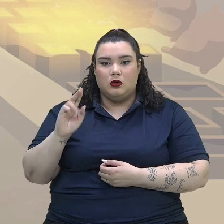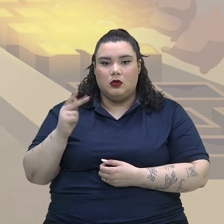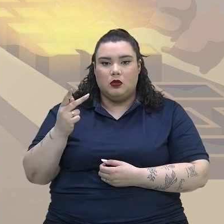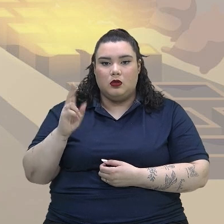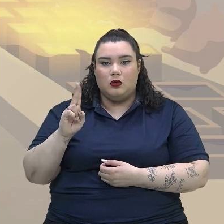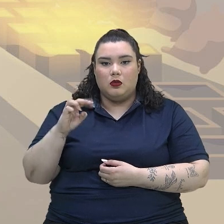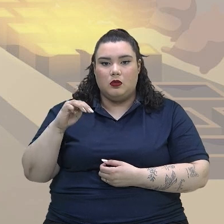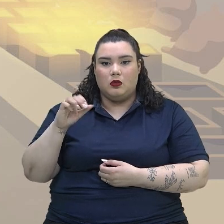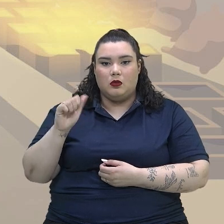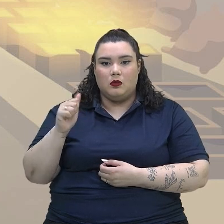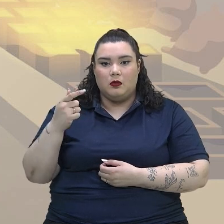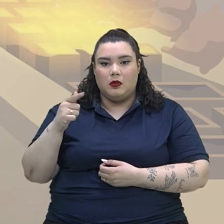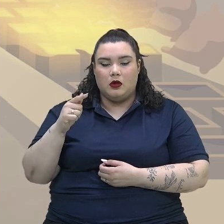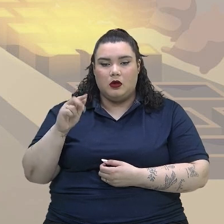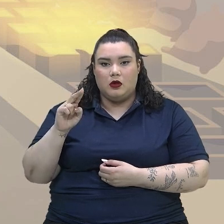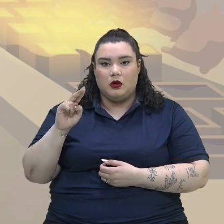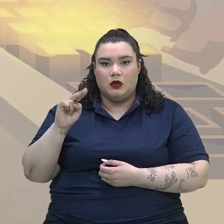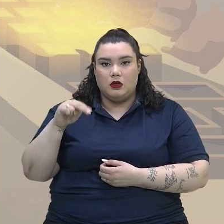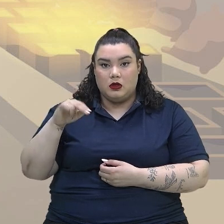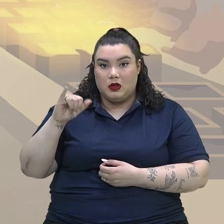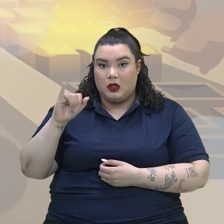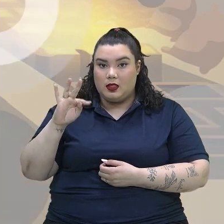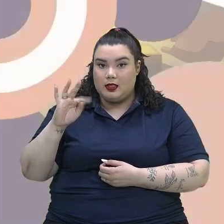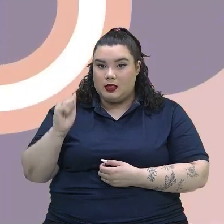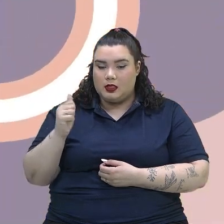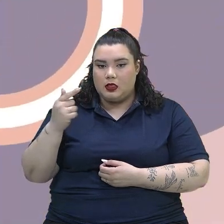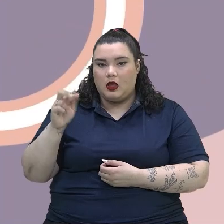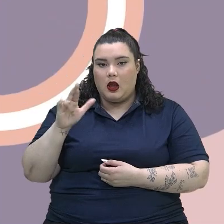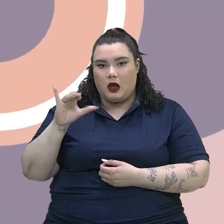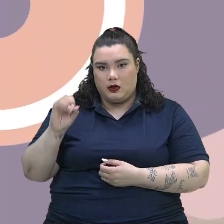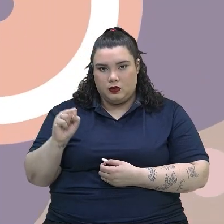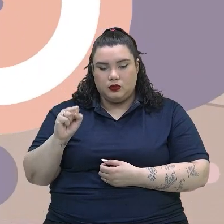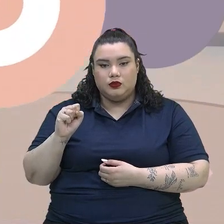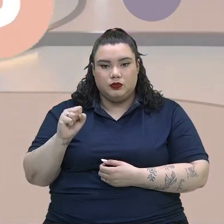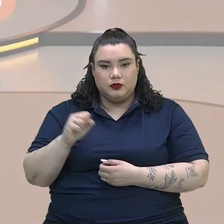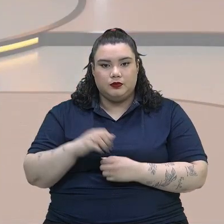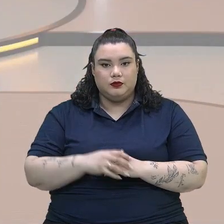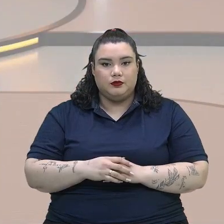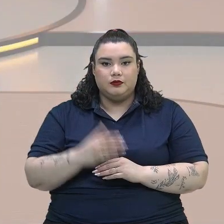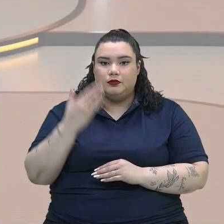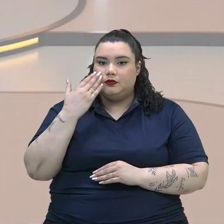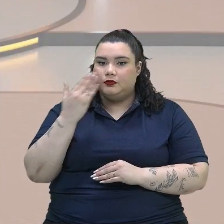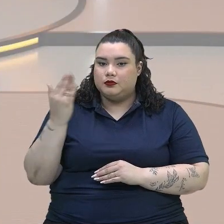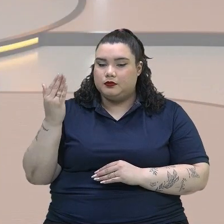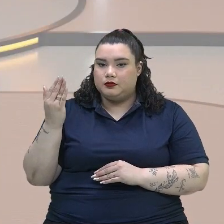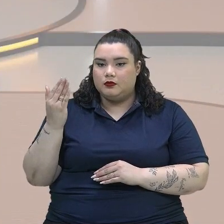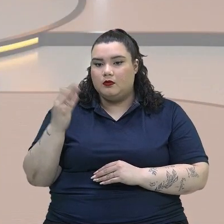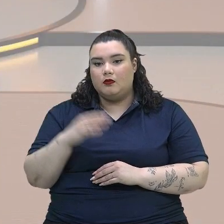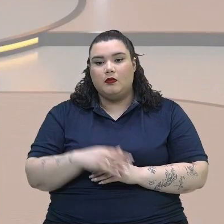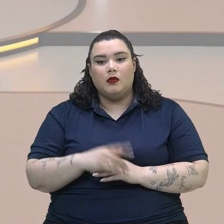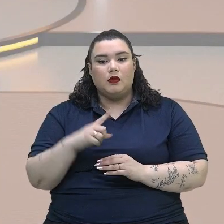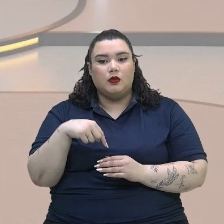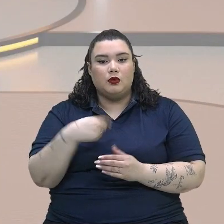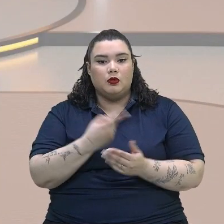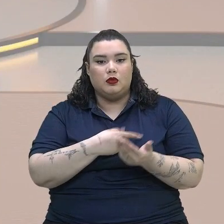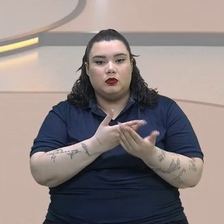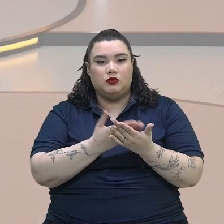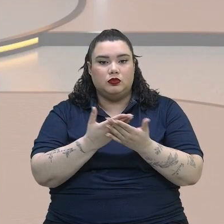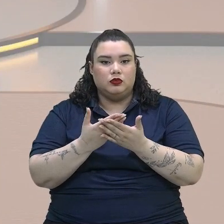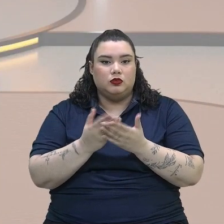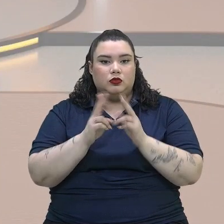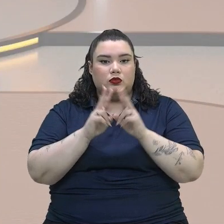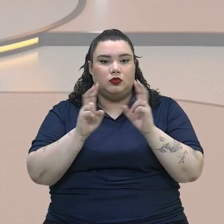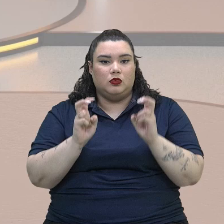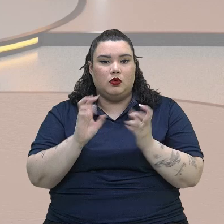tema trabalhado na nossa aula, na nossa unidade. Vamos lá, então? Muito bem, então nós vamos falar dos chamados